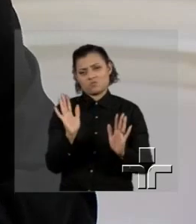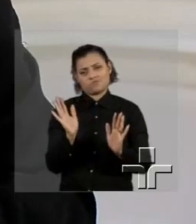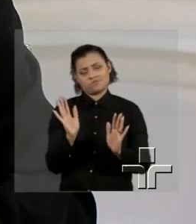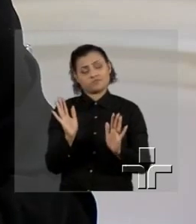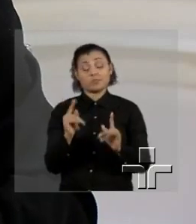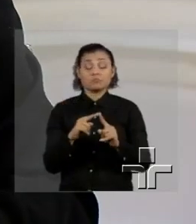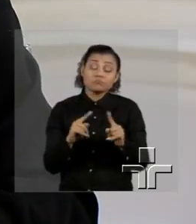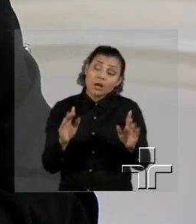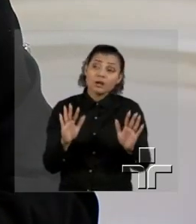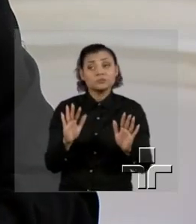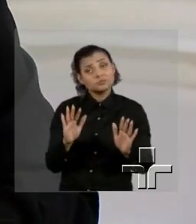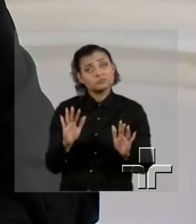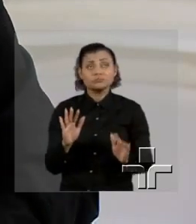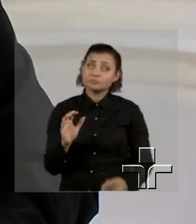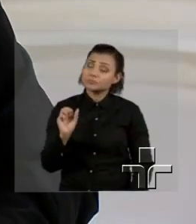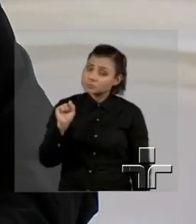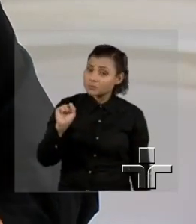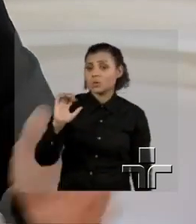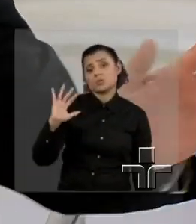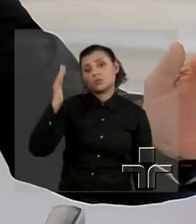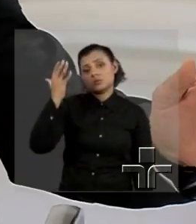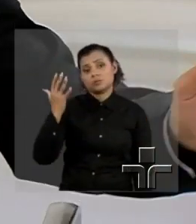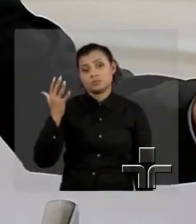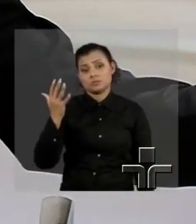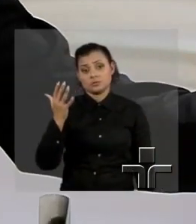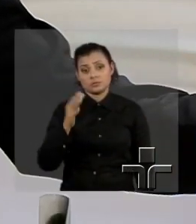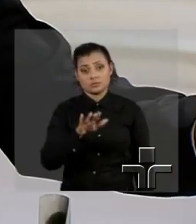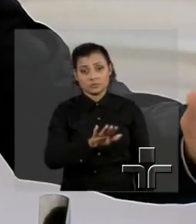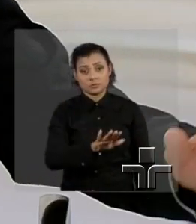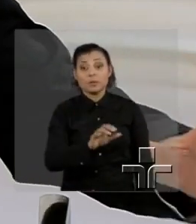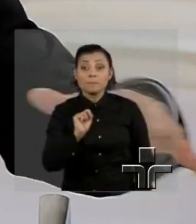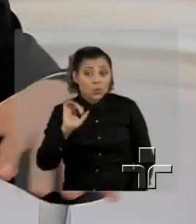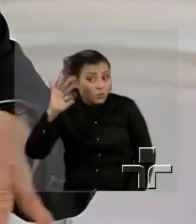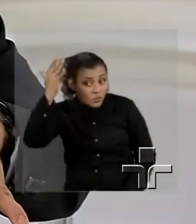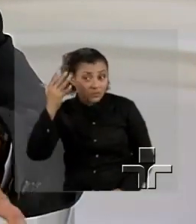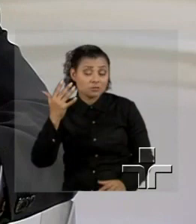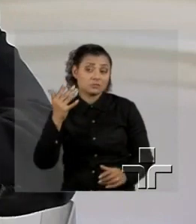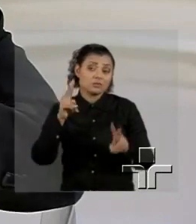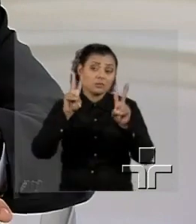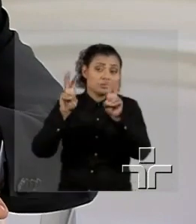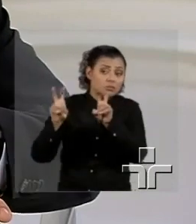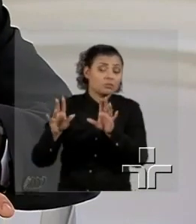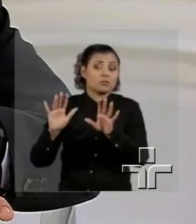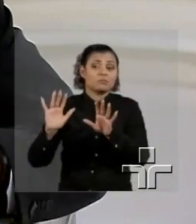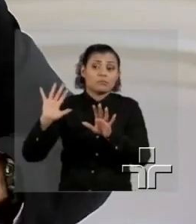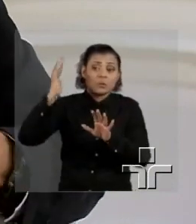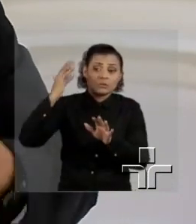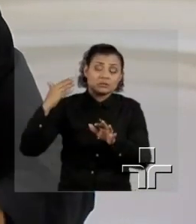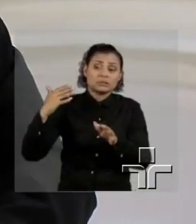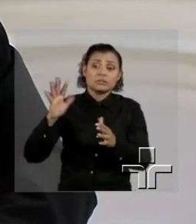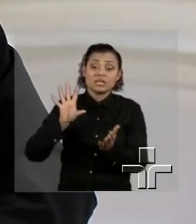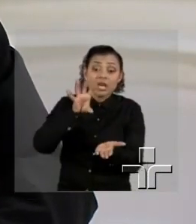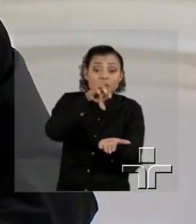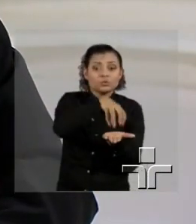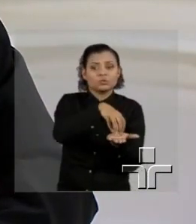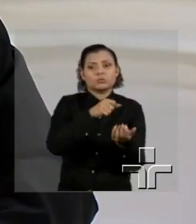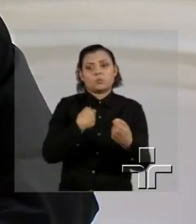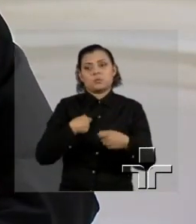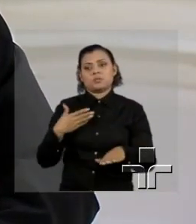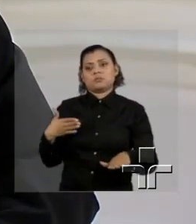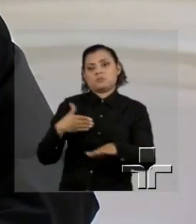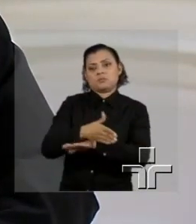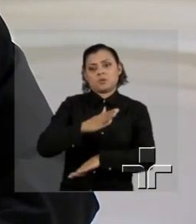Num sistema de eleição indireta, trocando de presidente de 4 em 4 anos, etc., ali numa eleição indireta. Então,